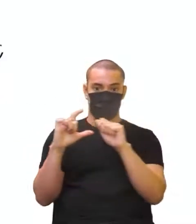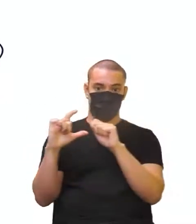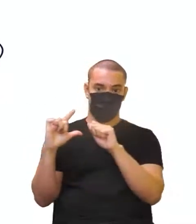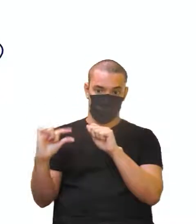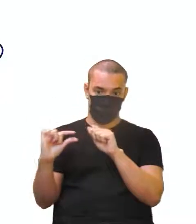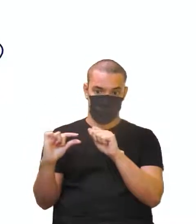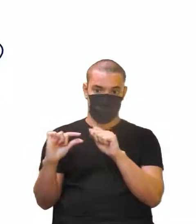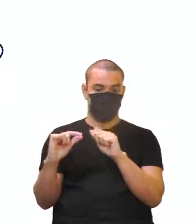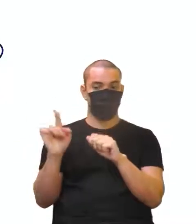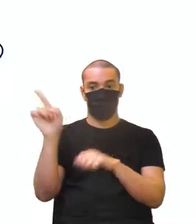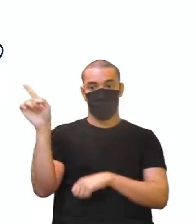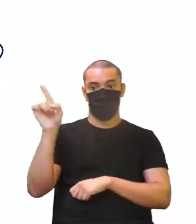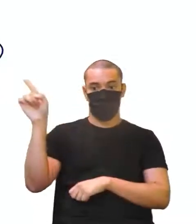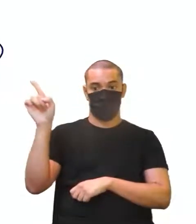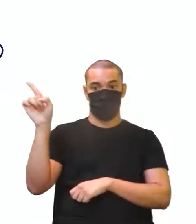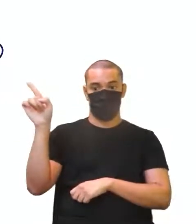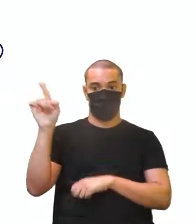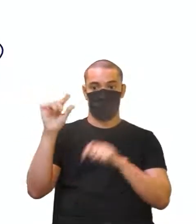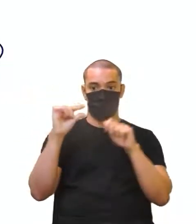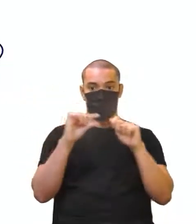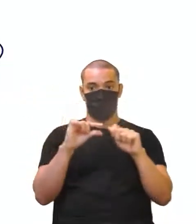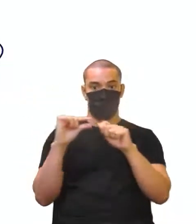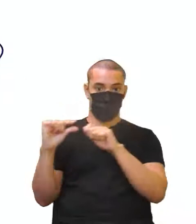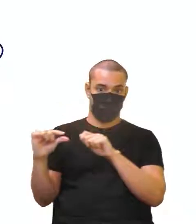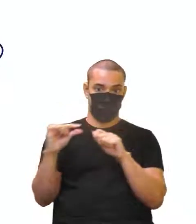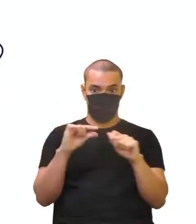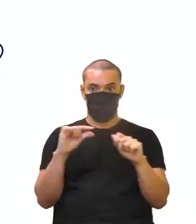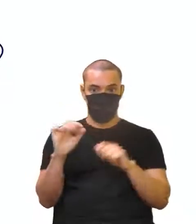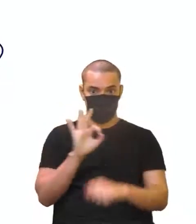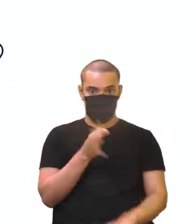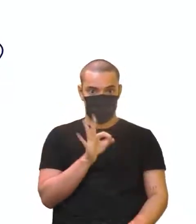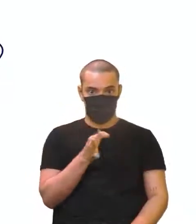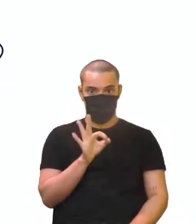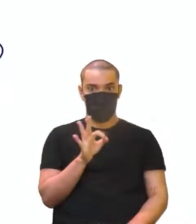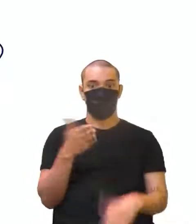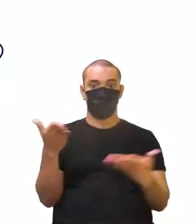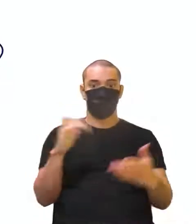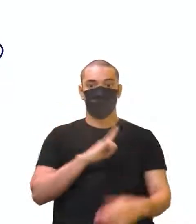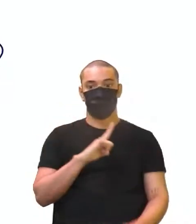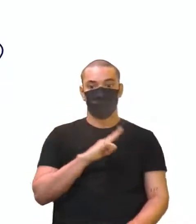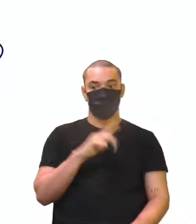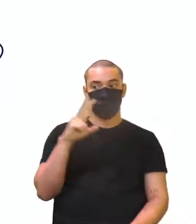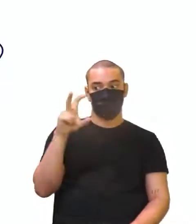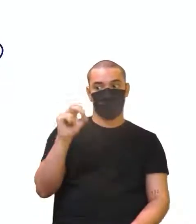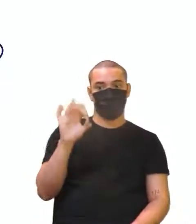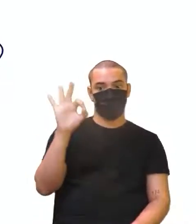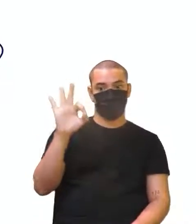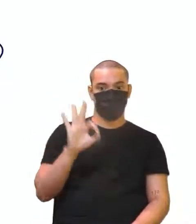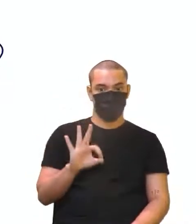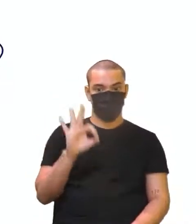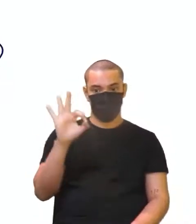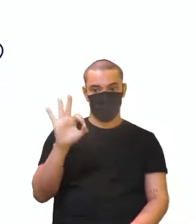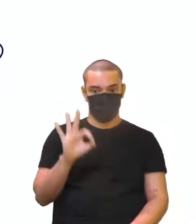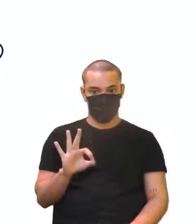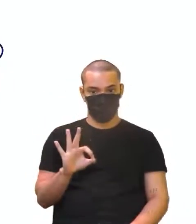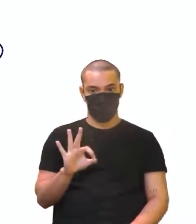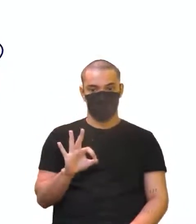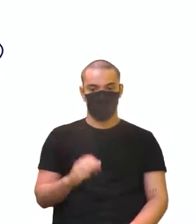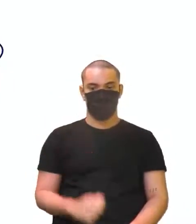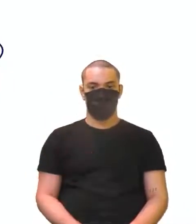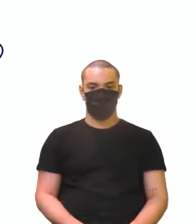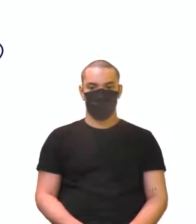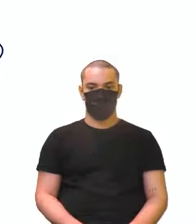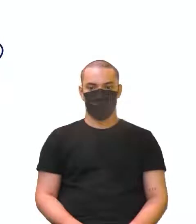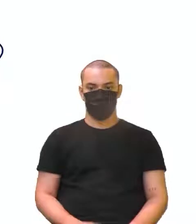recessivos. Então esse daqui eu já tiro. E agora eu vou ter os 50%, né,